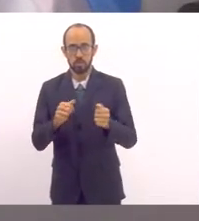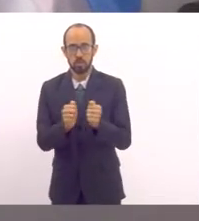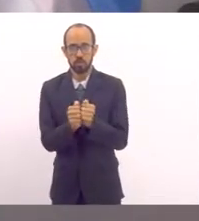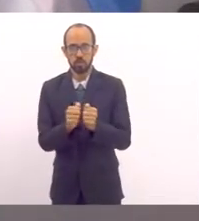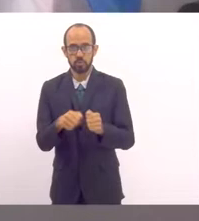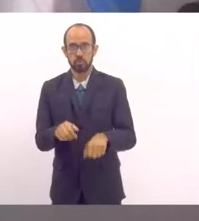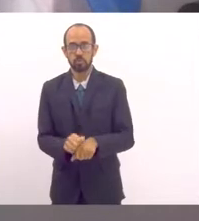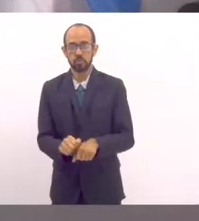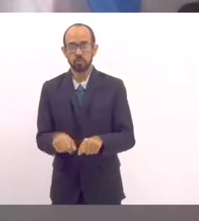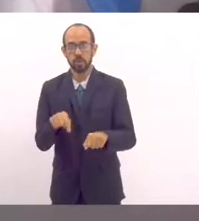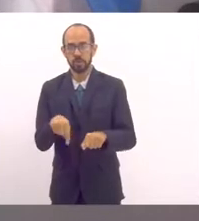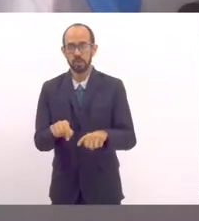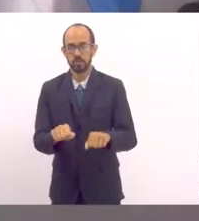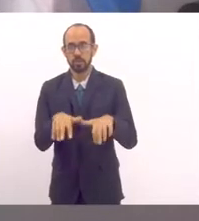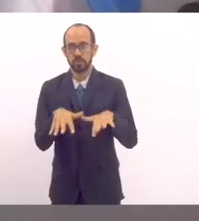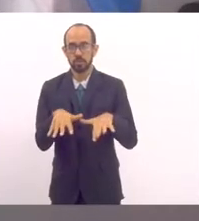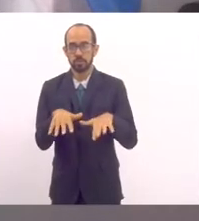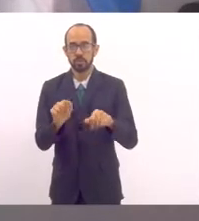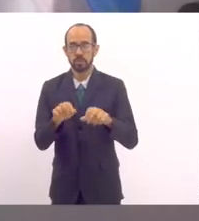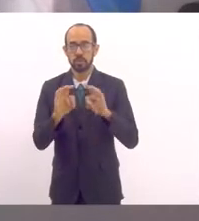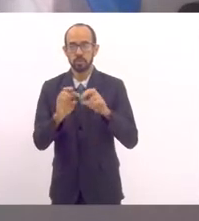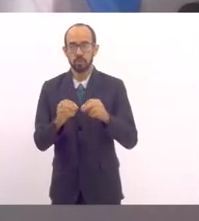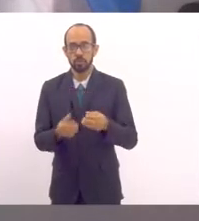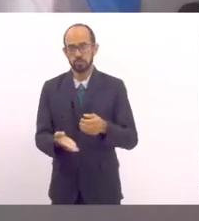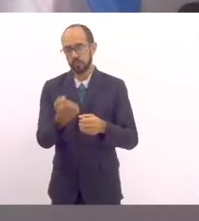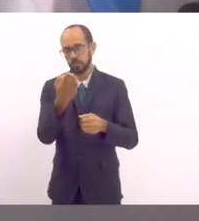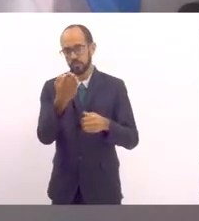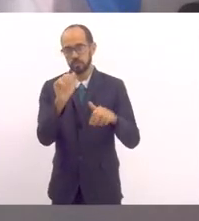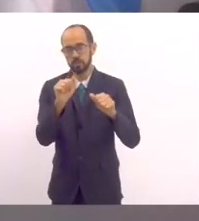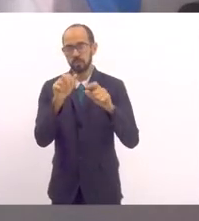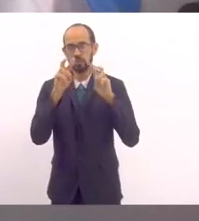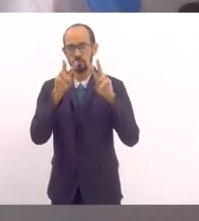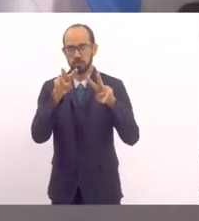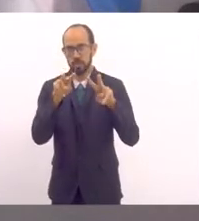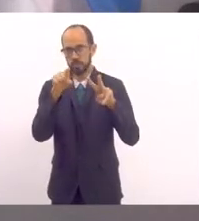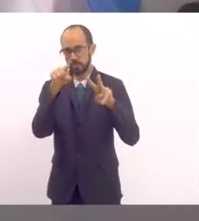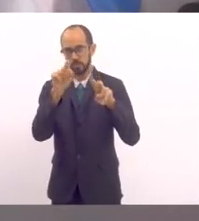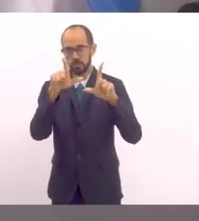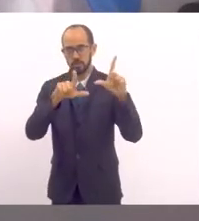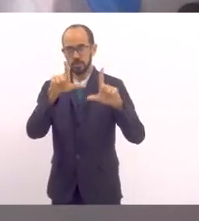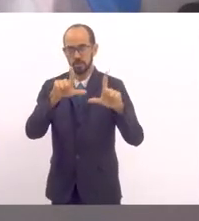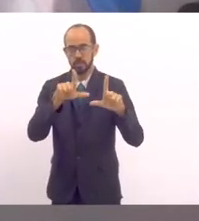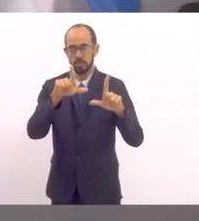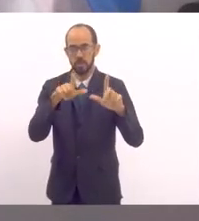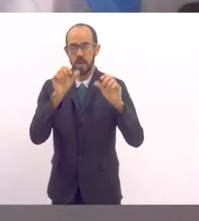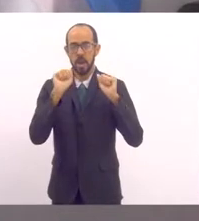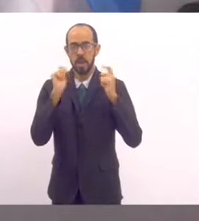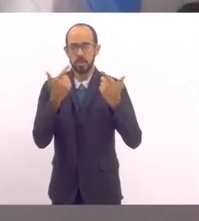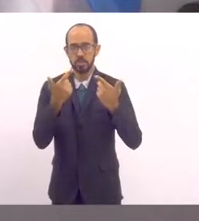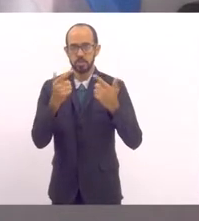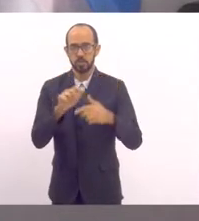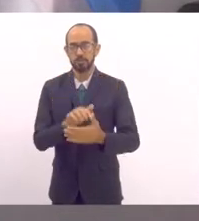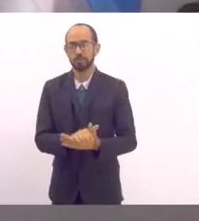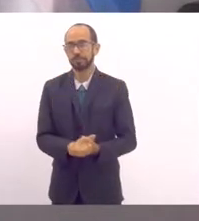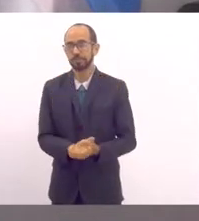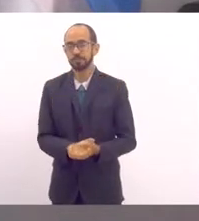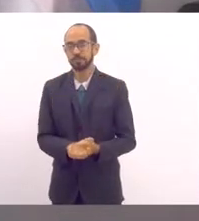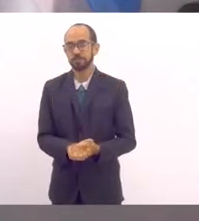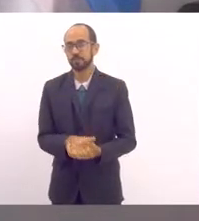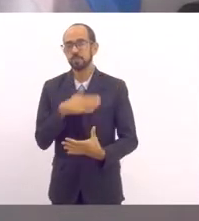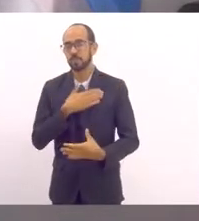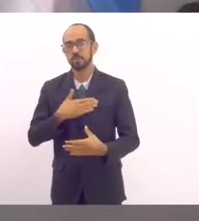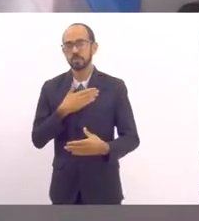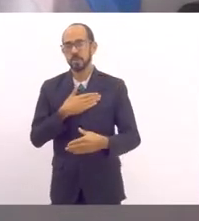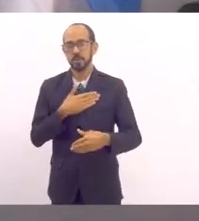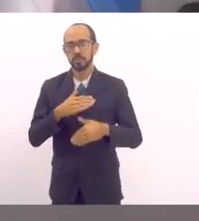Saúdo os que estão conosco nesta audiência e os que nos assistem através da TV Alerj. Gostaria de saudar a